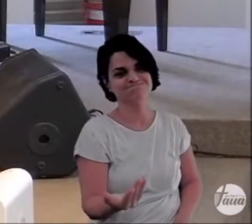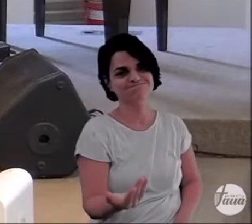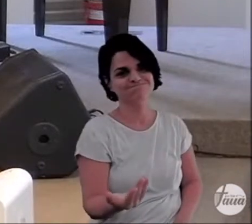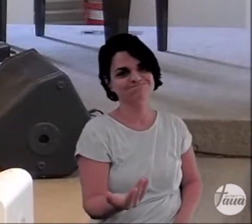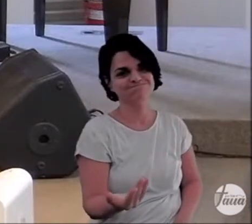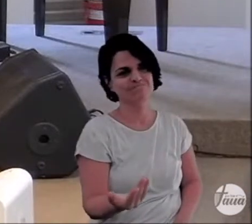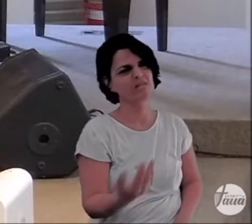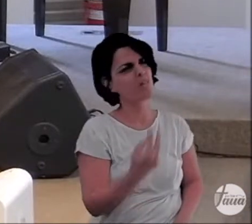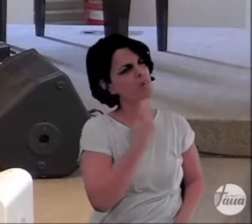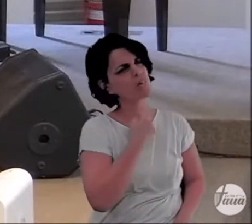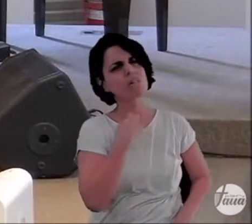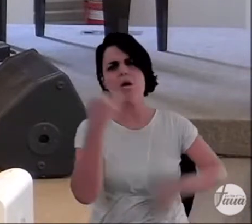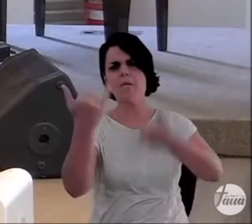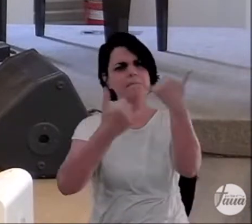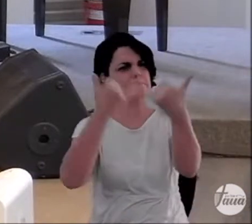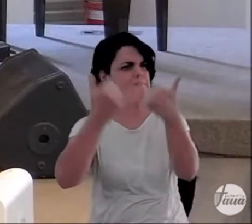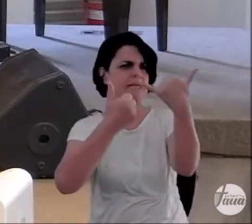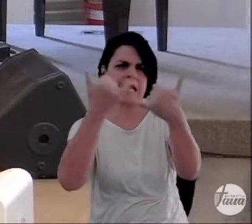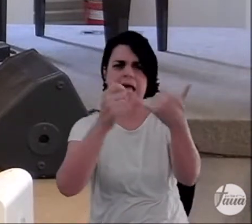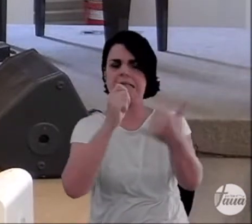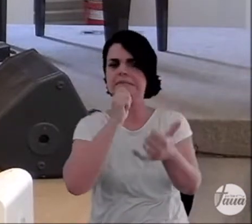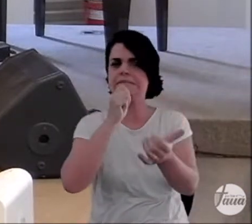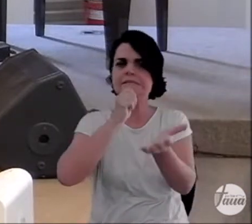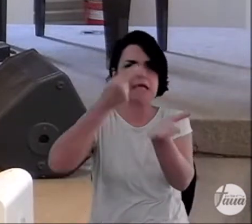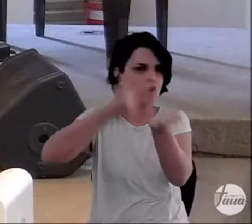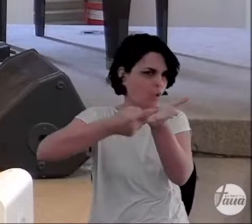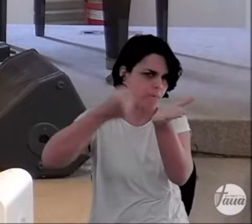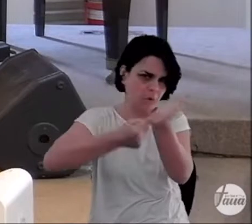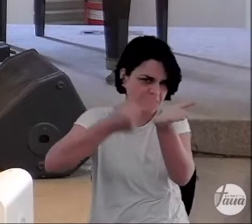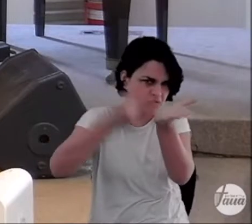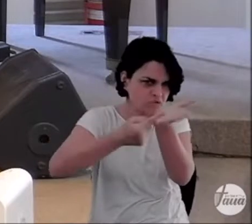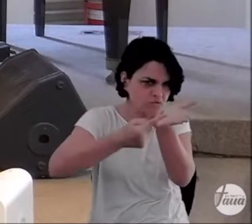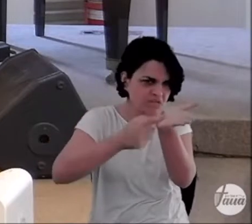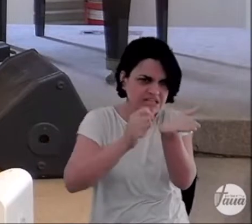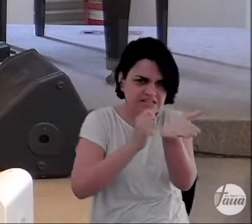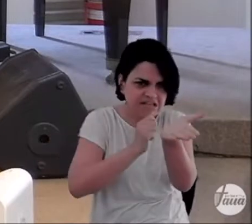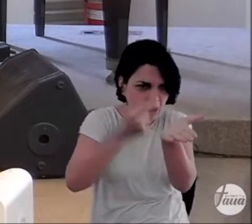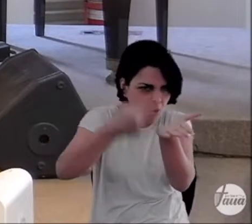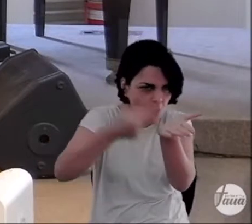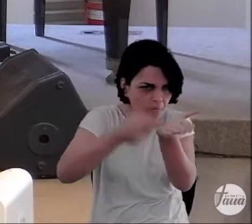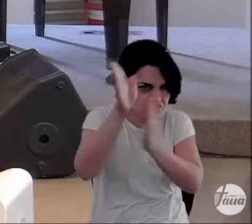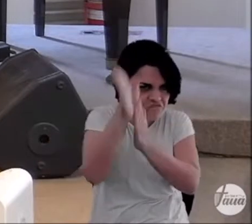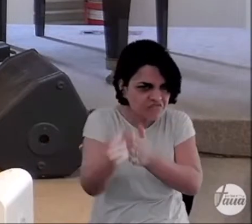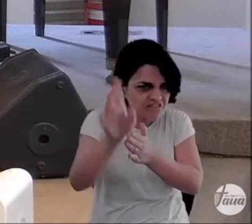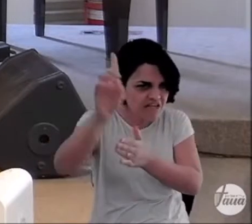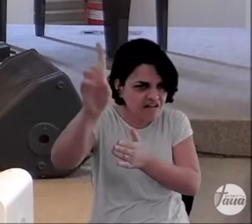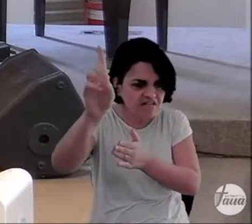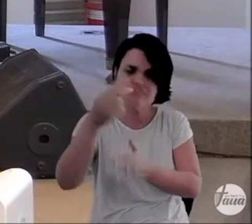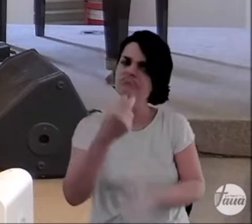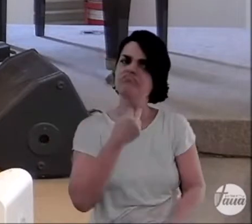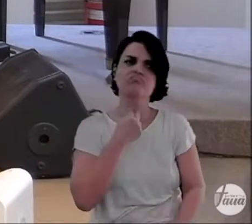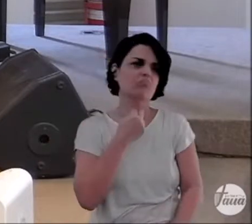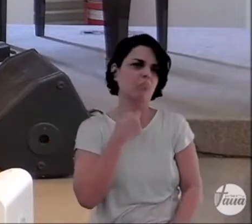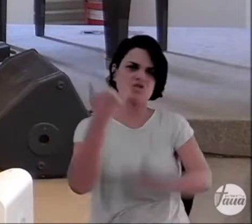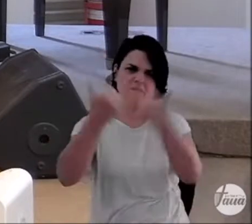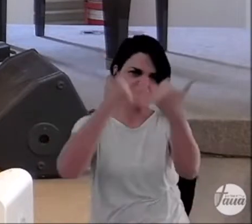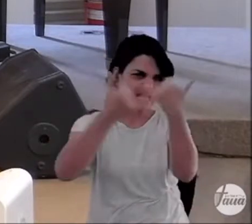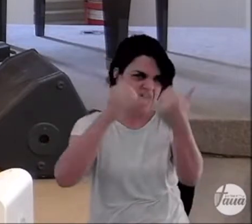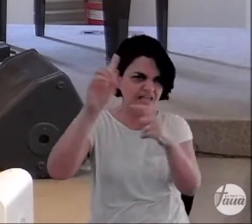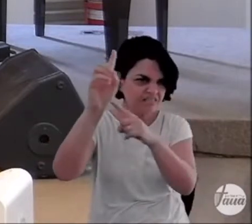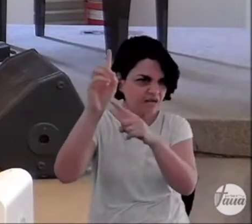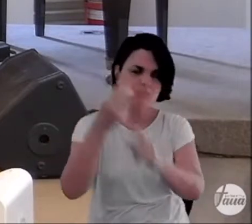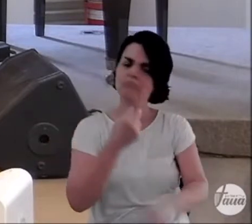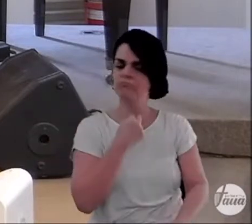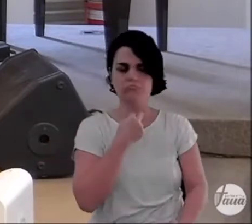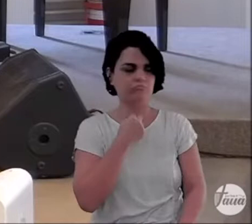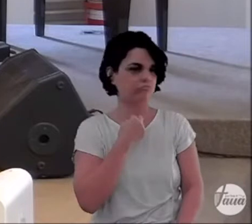com brincadeira, sem compromisso, a nossa vida de fidelidade a Deus nos dízimos e ofertas. Então